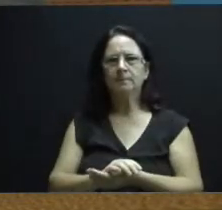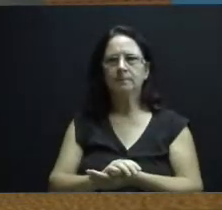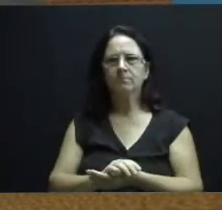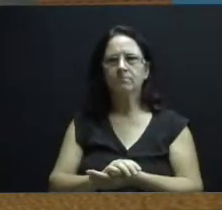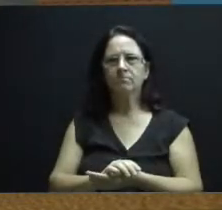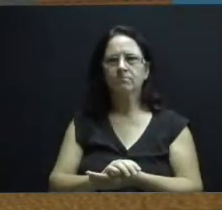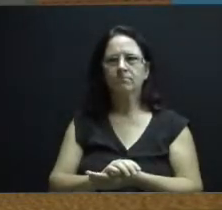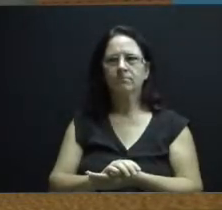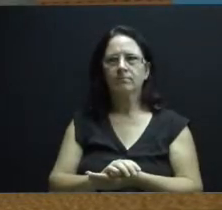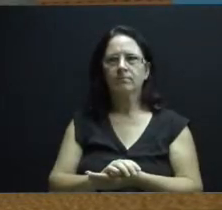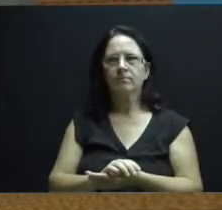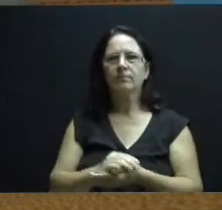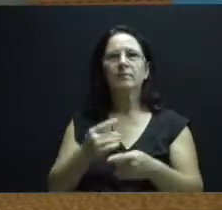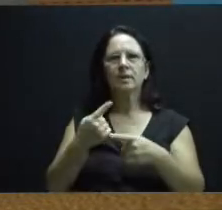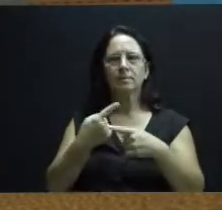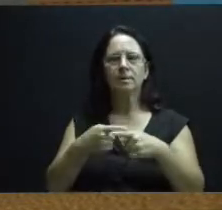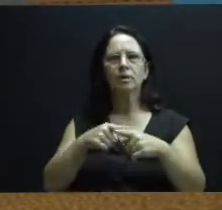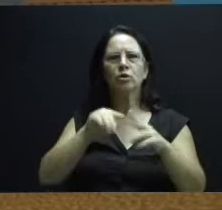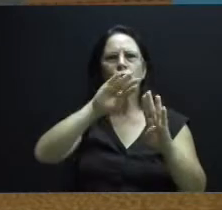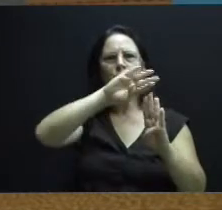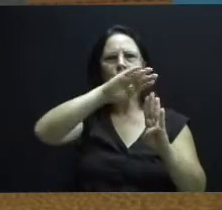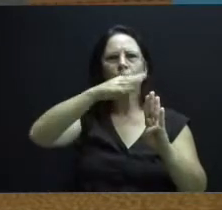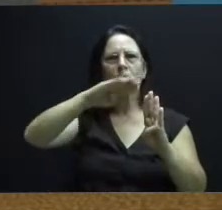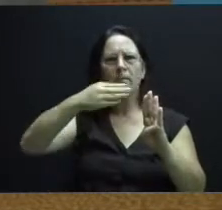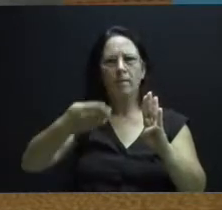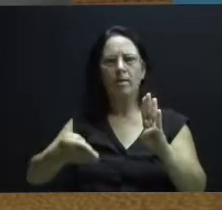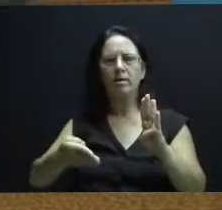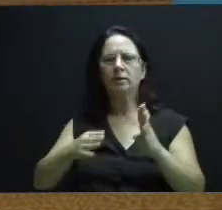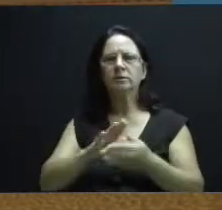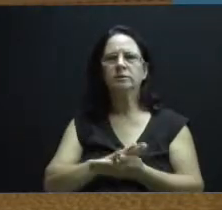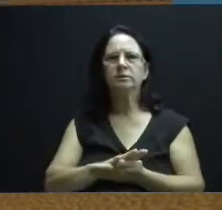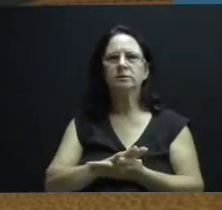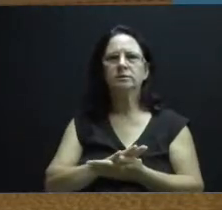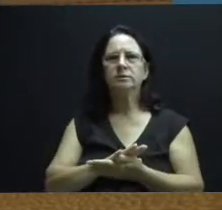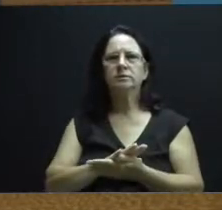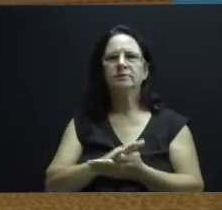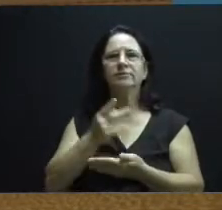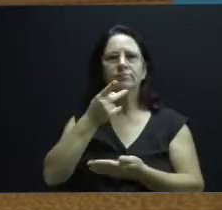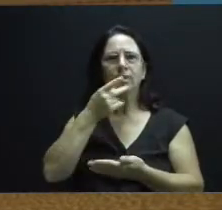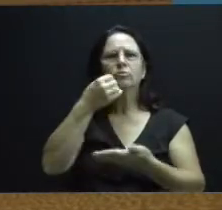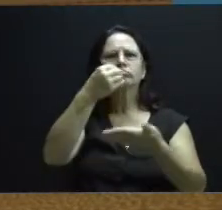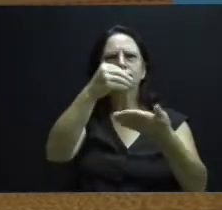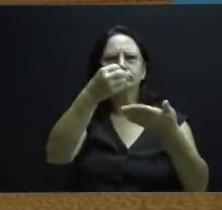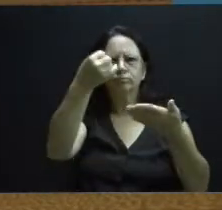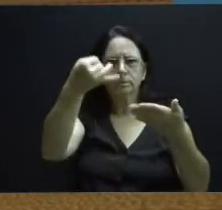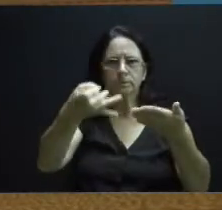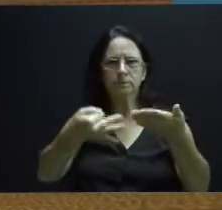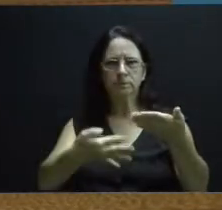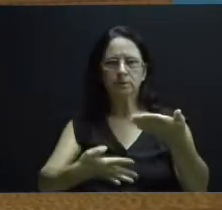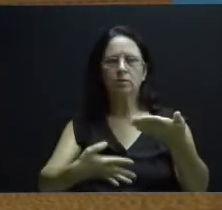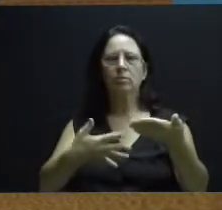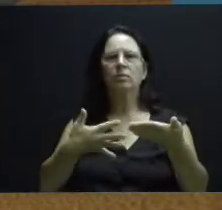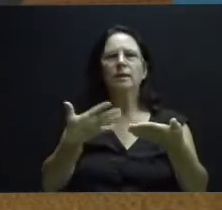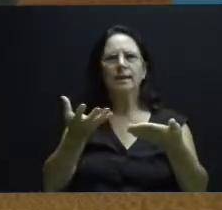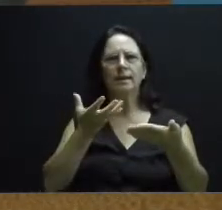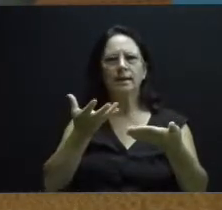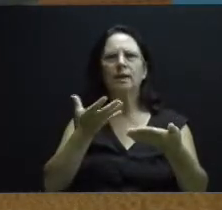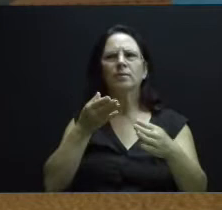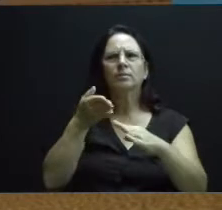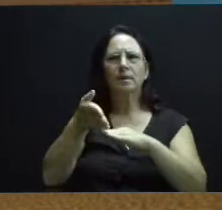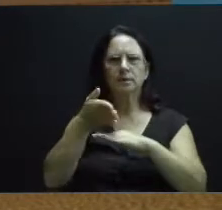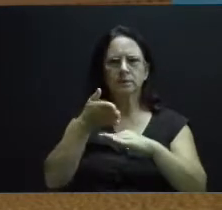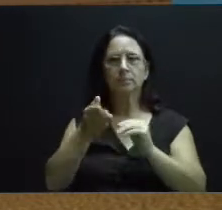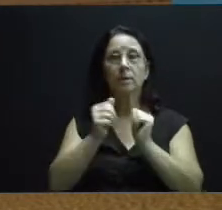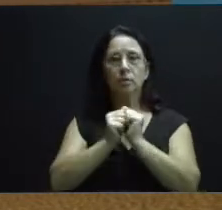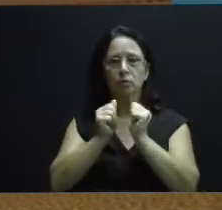essa questão da barragem vou salientar alguns pontos que nós gostaria muito e quero participar dessa